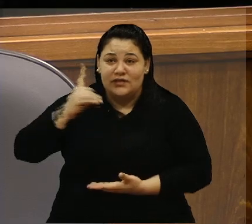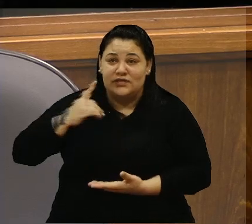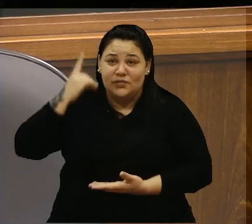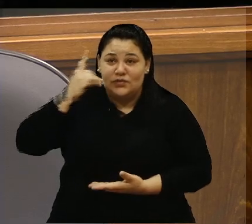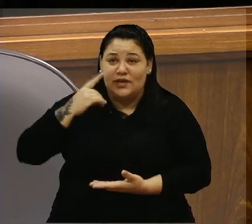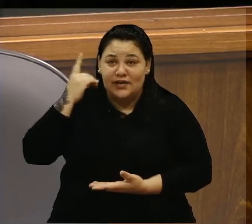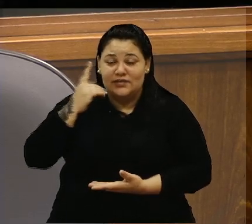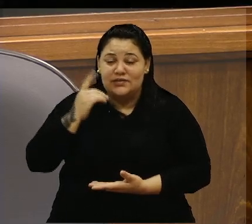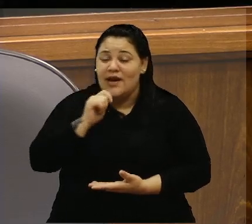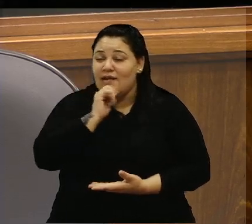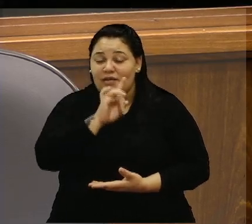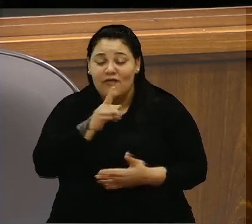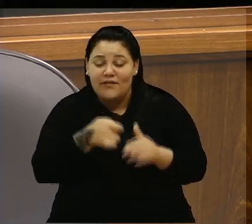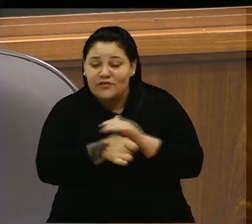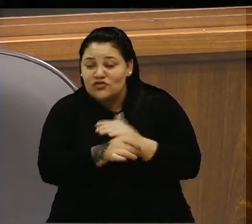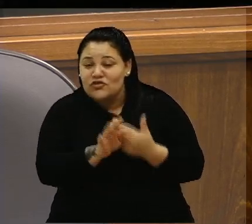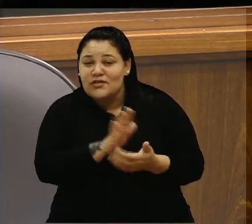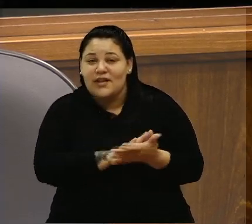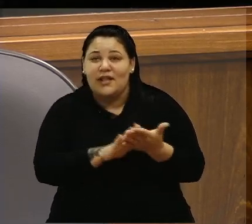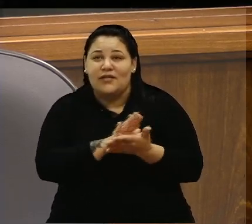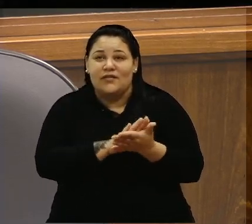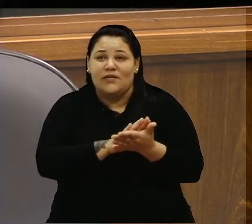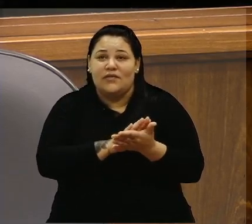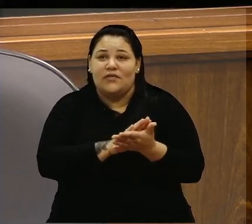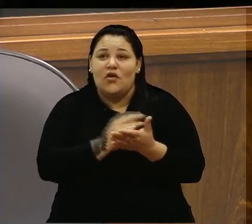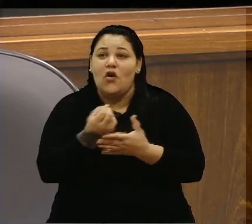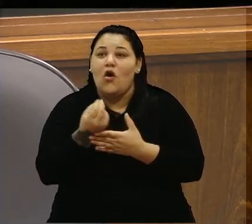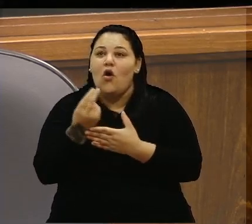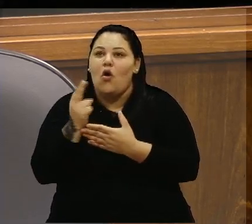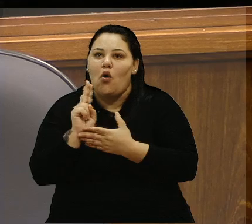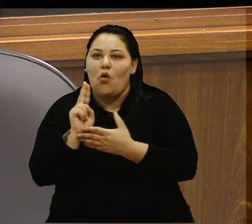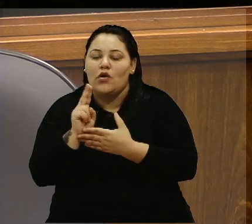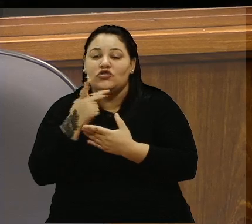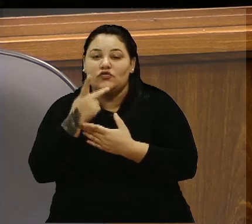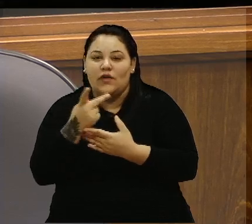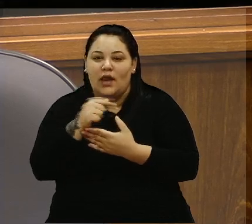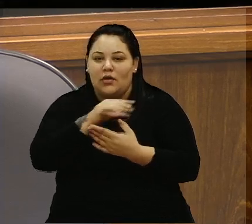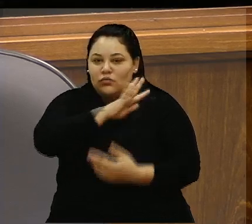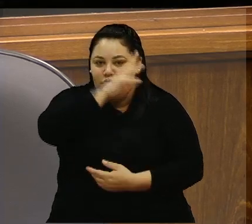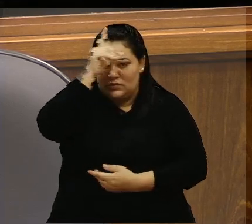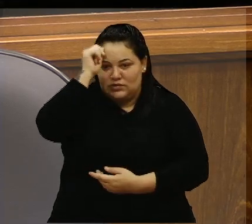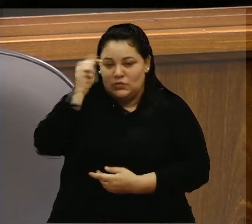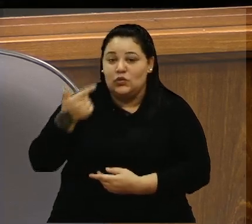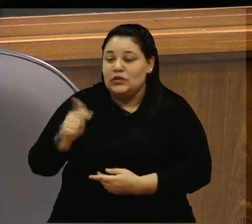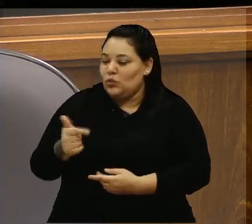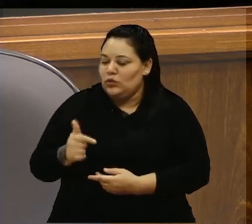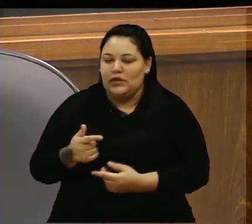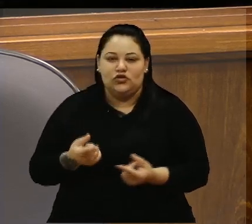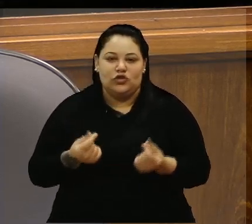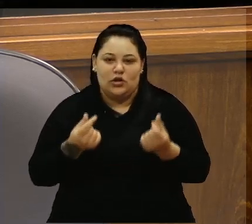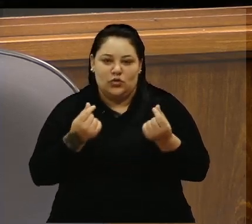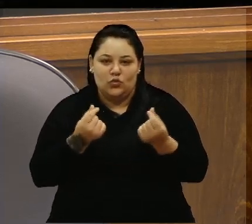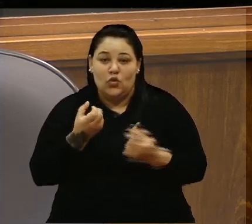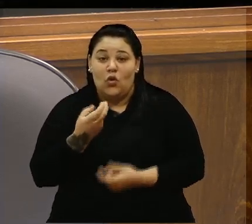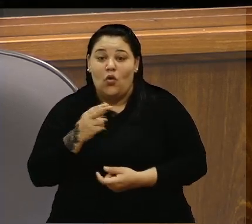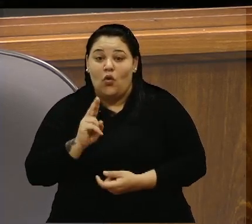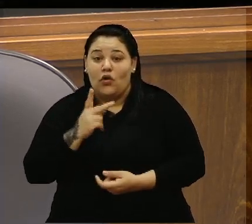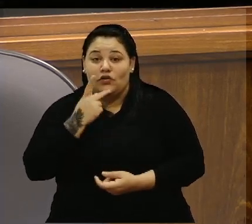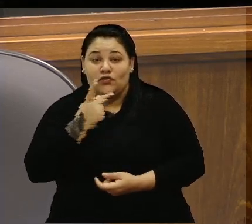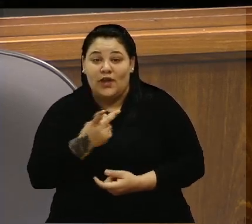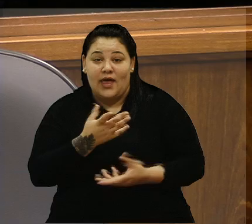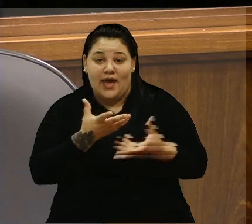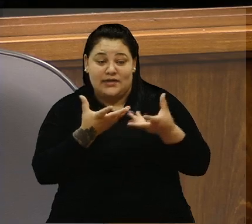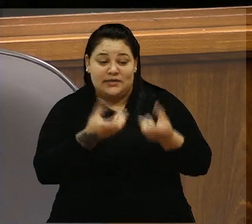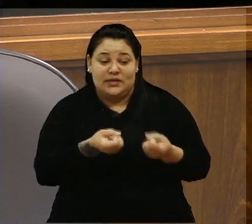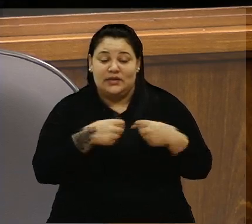sendo investidos. Então, ou a gente diz que o município não tem dinheiro, ou a gente admite